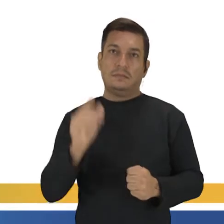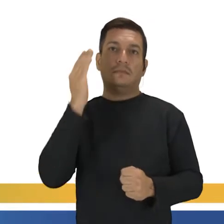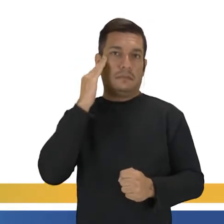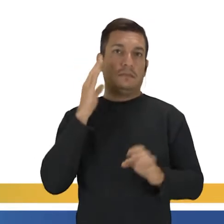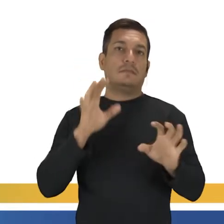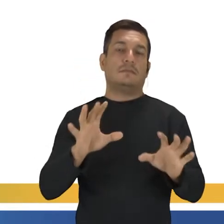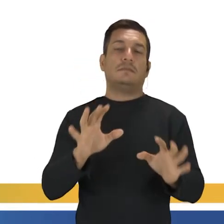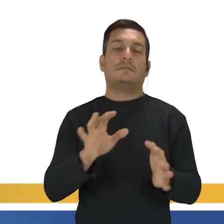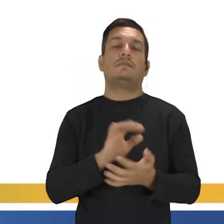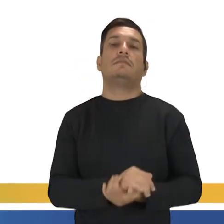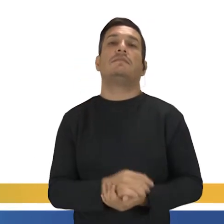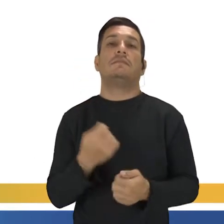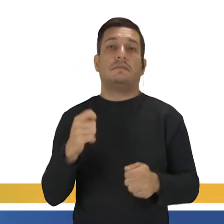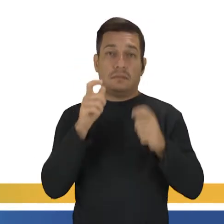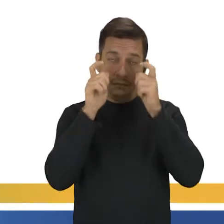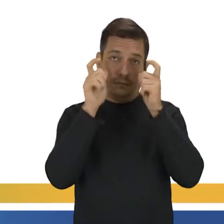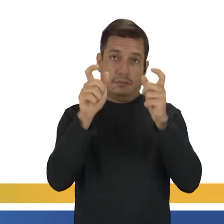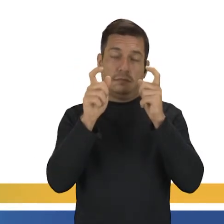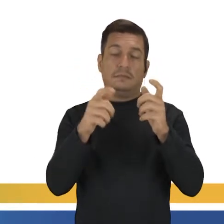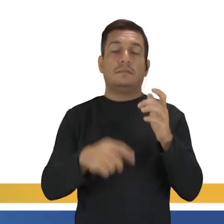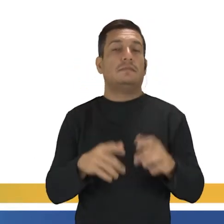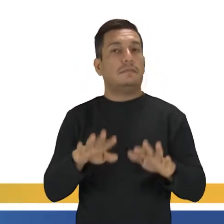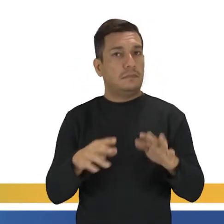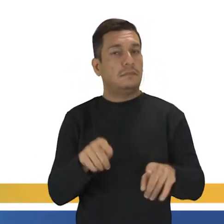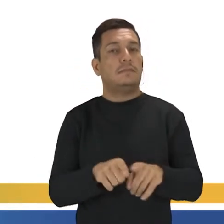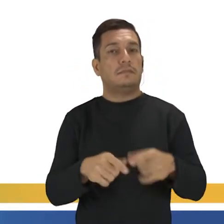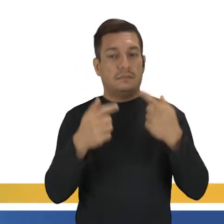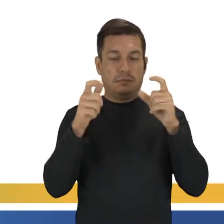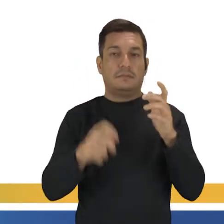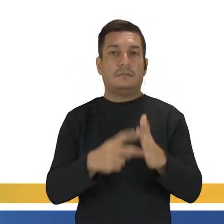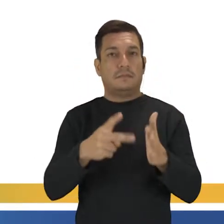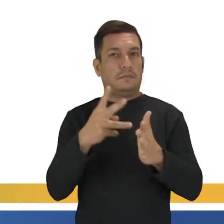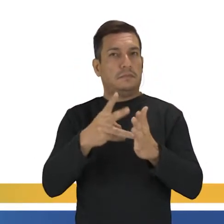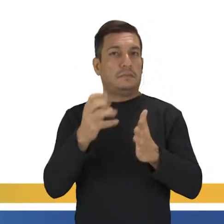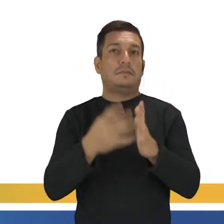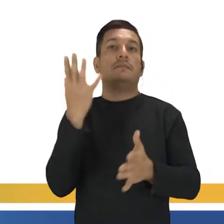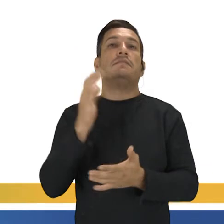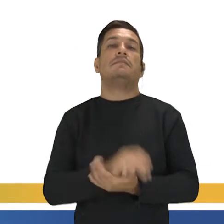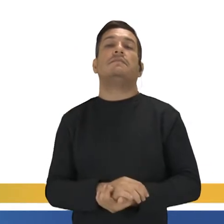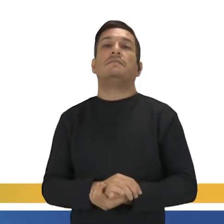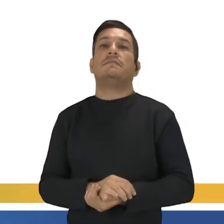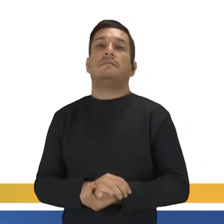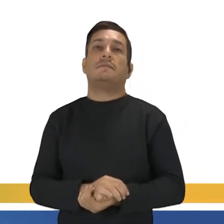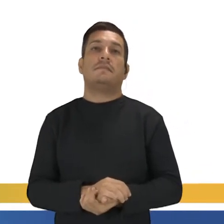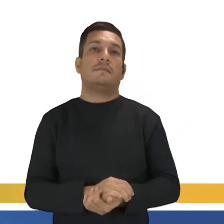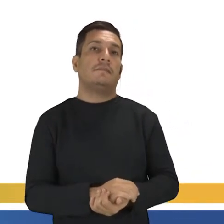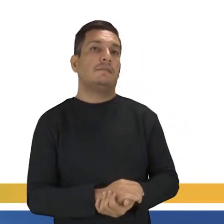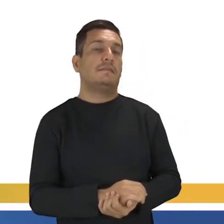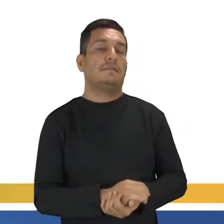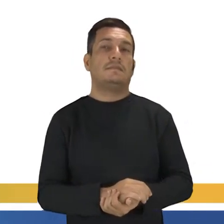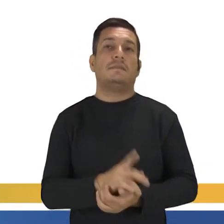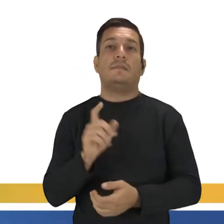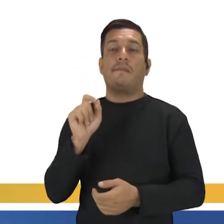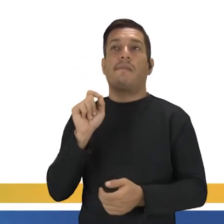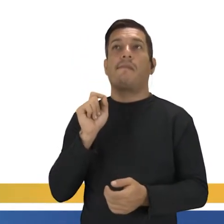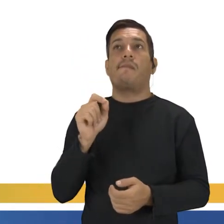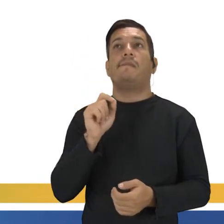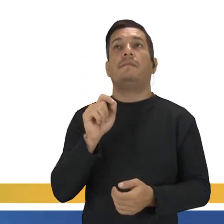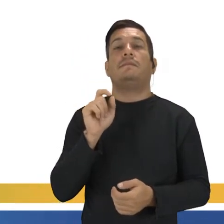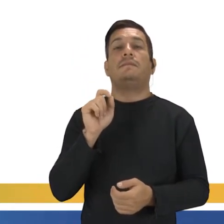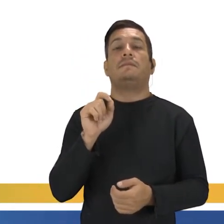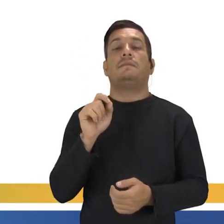forma inversamente. Aumentou-se o volume, diminui a intensidade. Aumentou a intensidade, diminui o volume. Então, se eu for